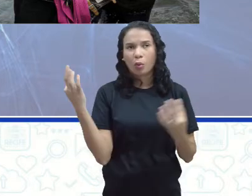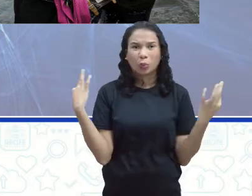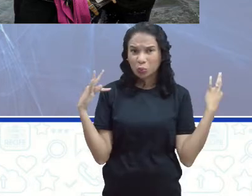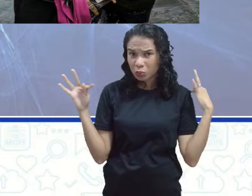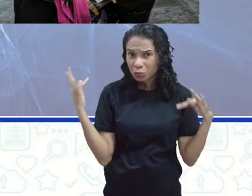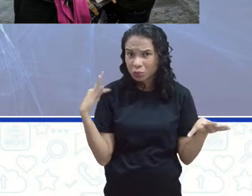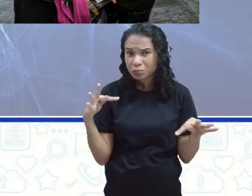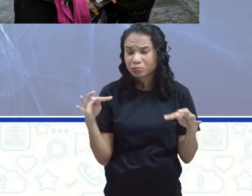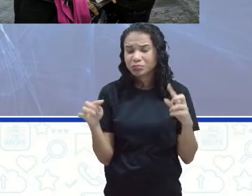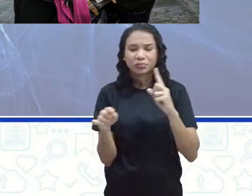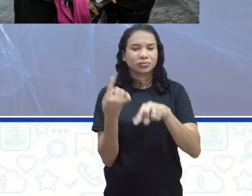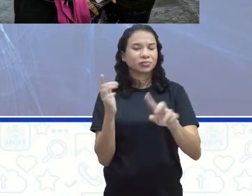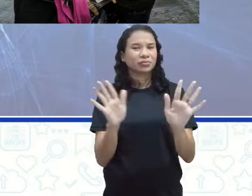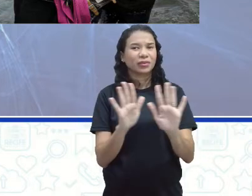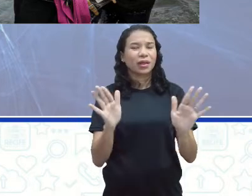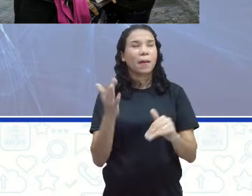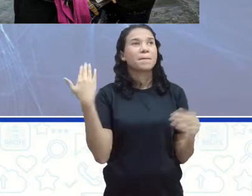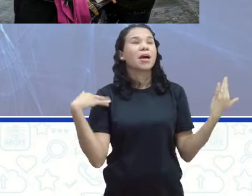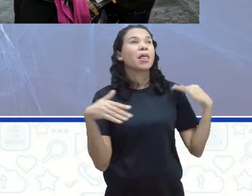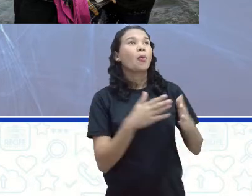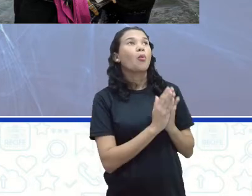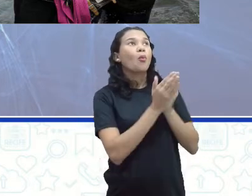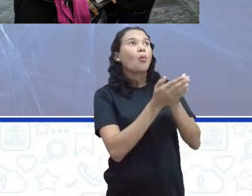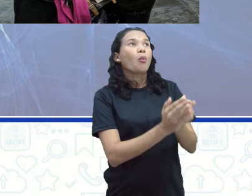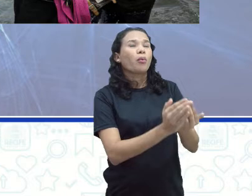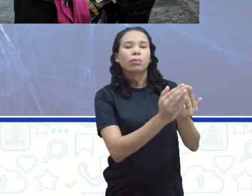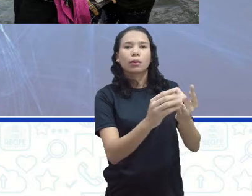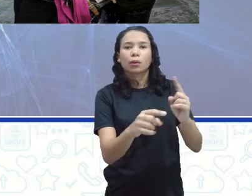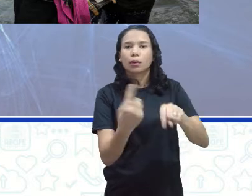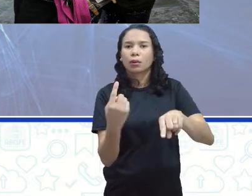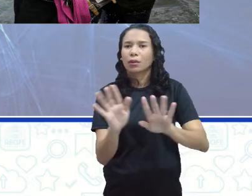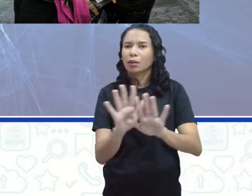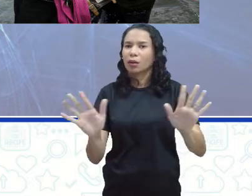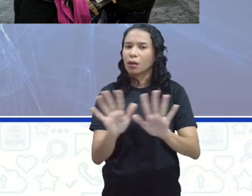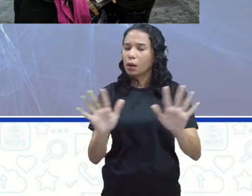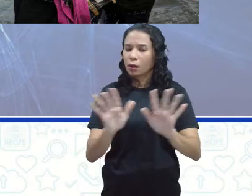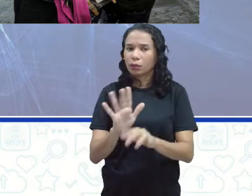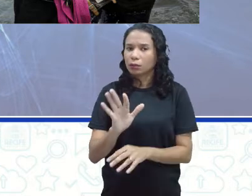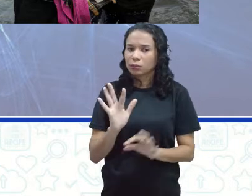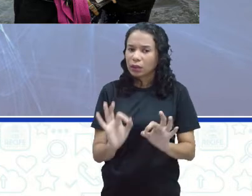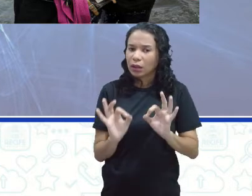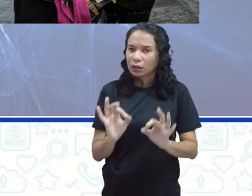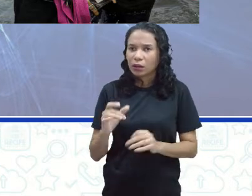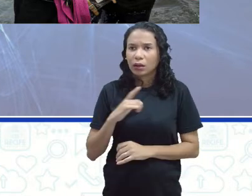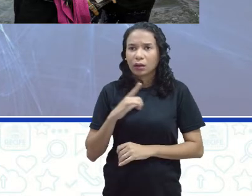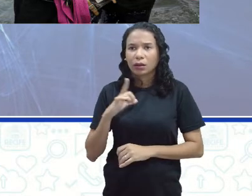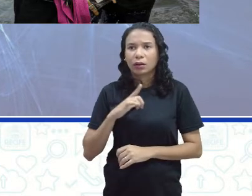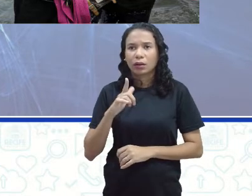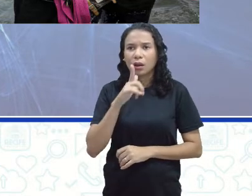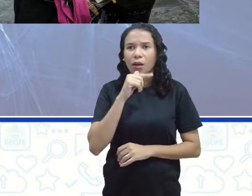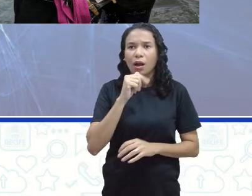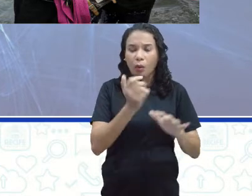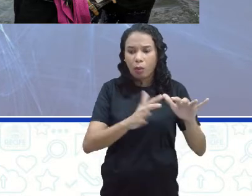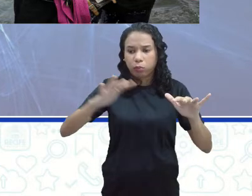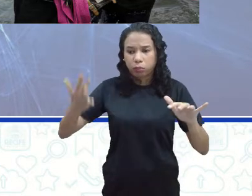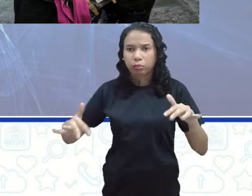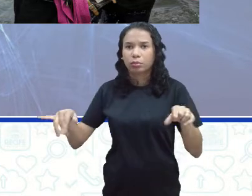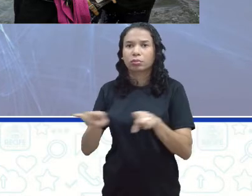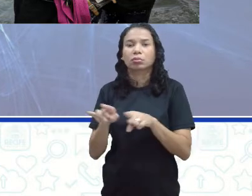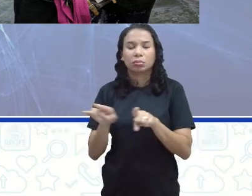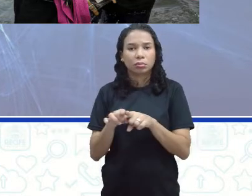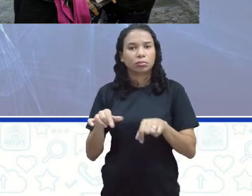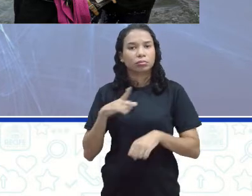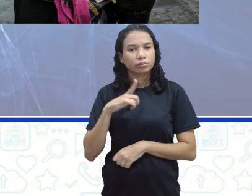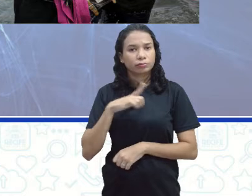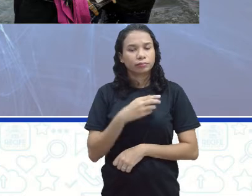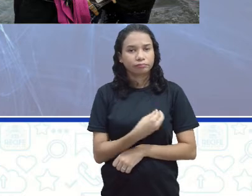aí um passeio no mar, né? Num rio, enfim. Provavelmente não. Com certeza o da esquerda é um mar e o da direita também,